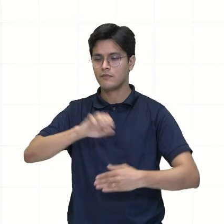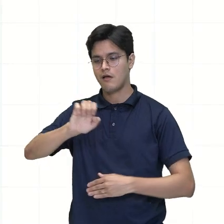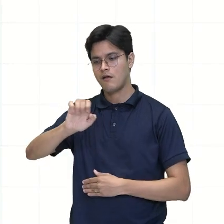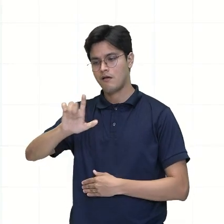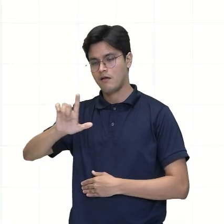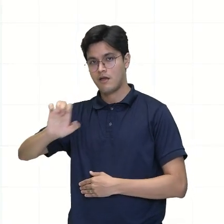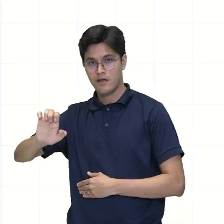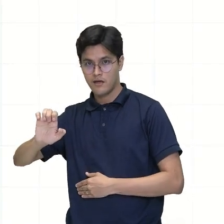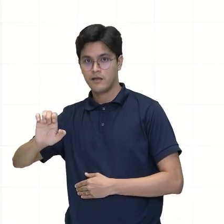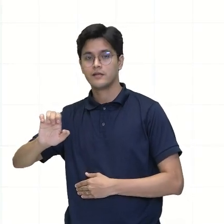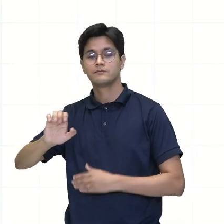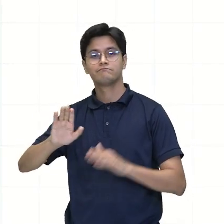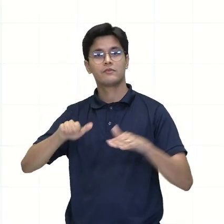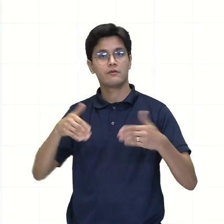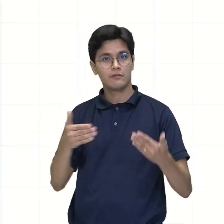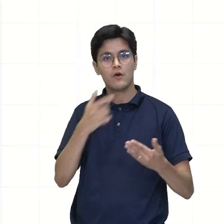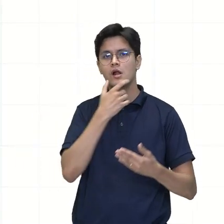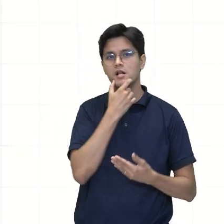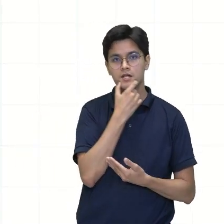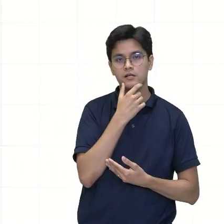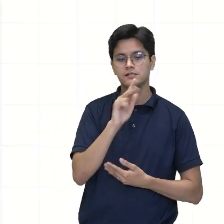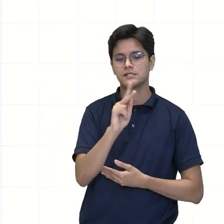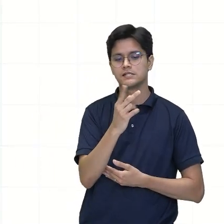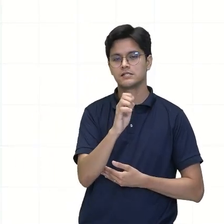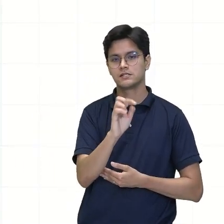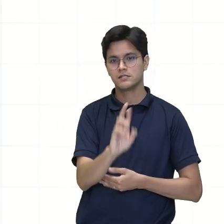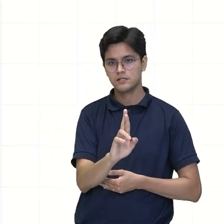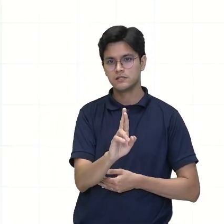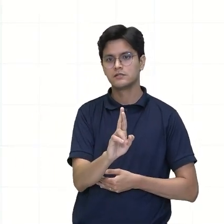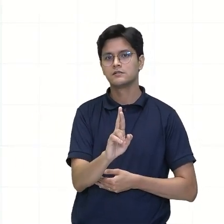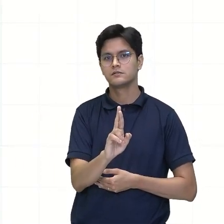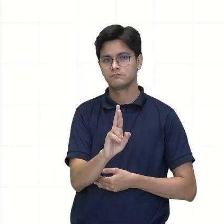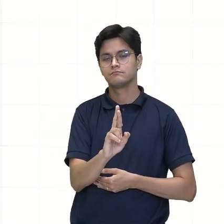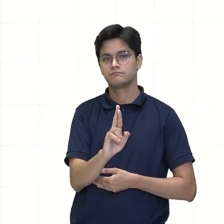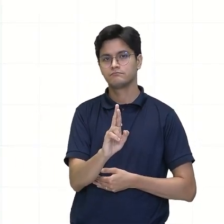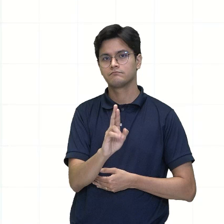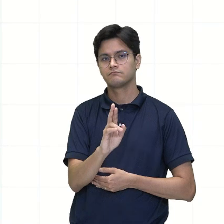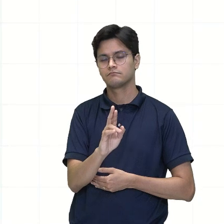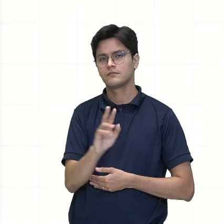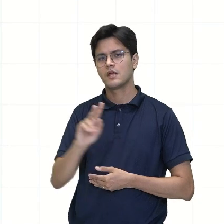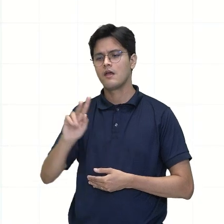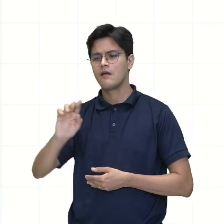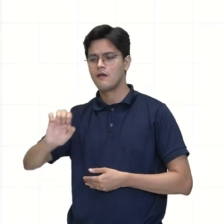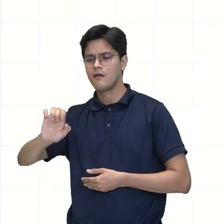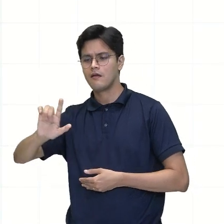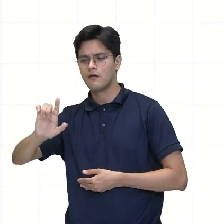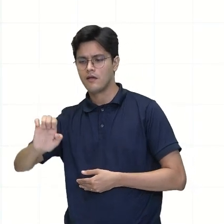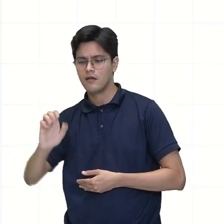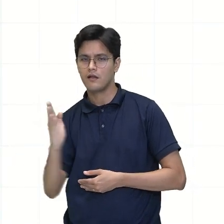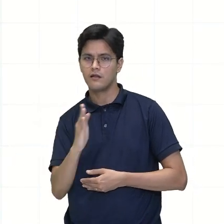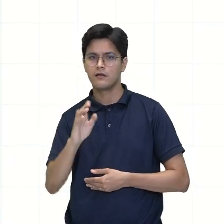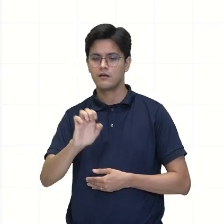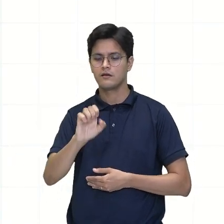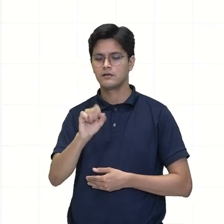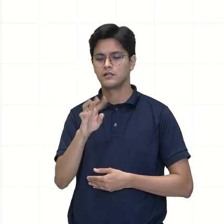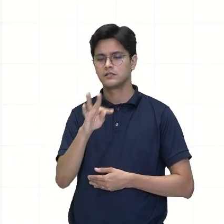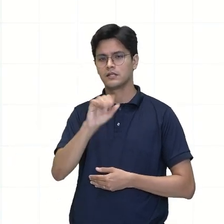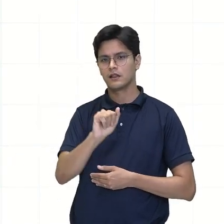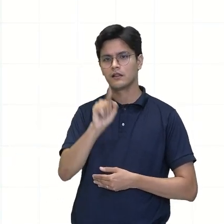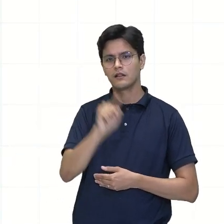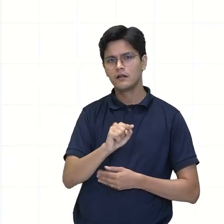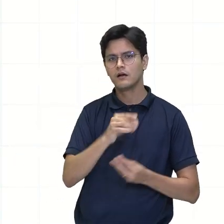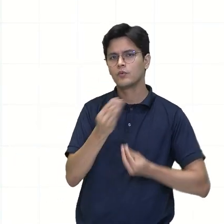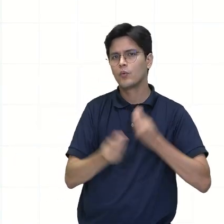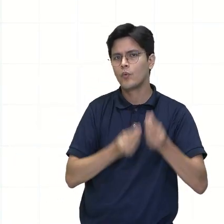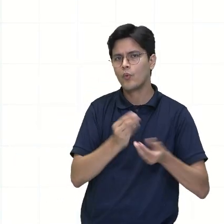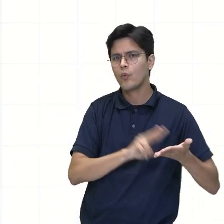Então, ele é he, certo? Como é que eu digo? Ele está. He is. He is.